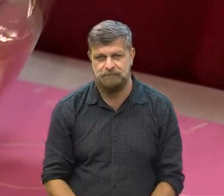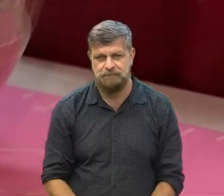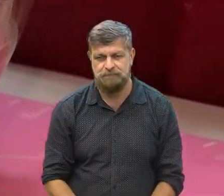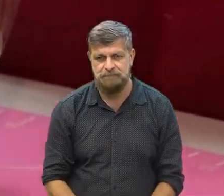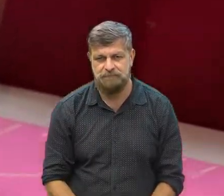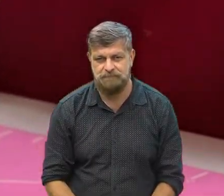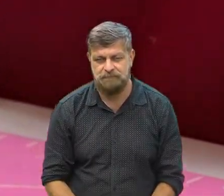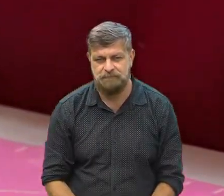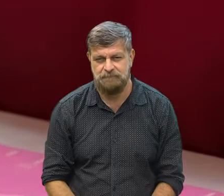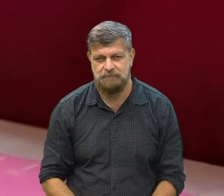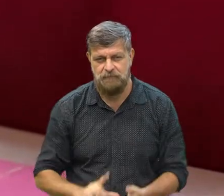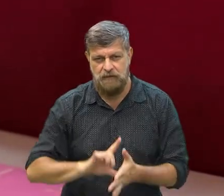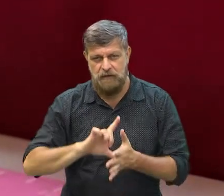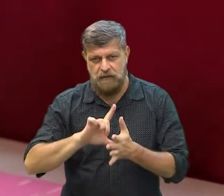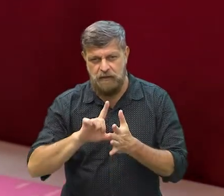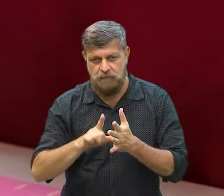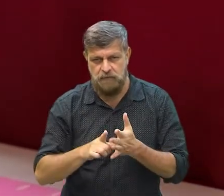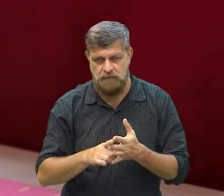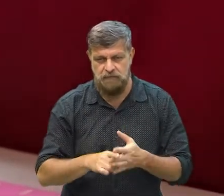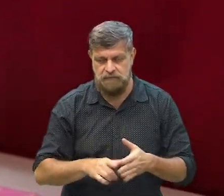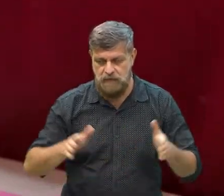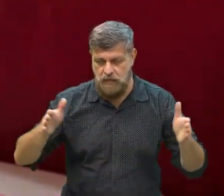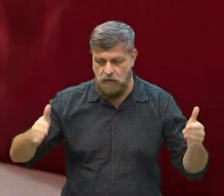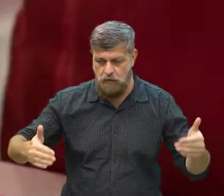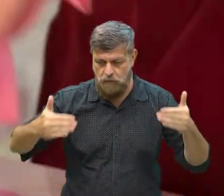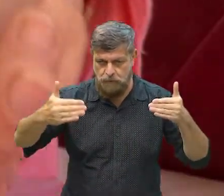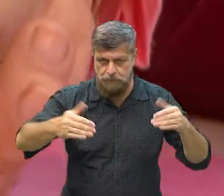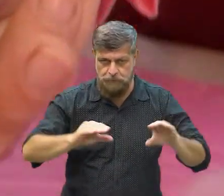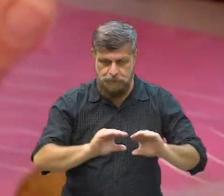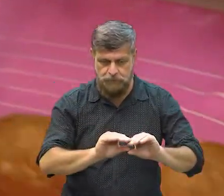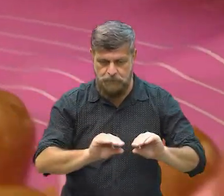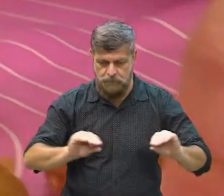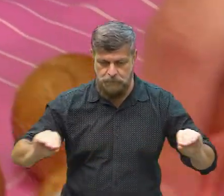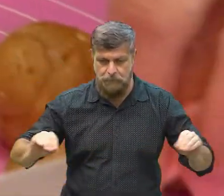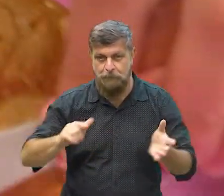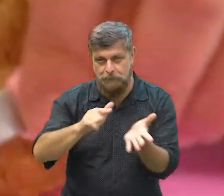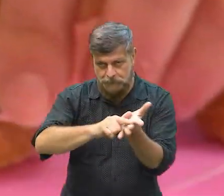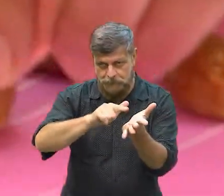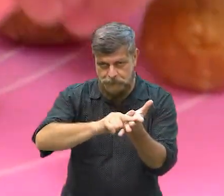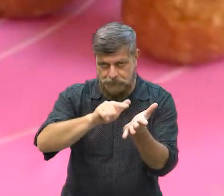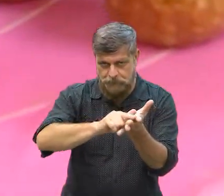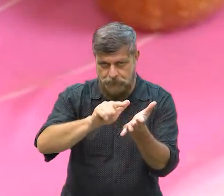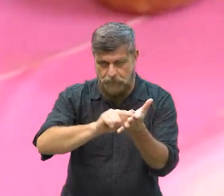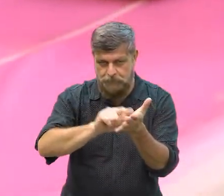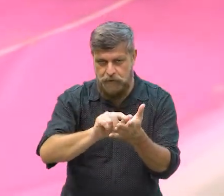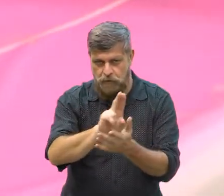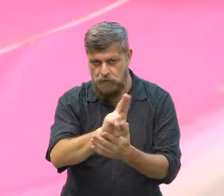Vá colocando elas em um tapete de silicone ou no papel manteiga.